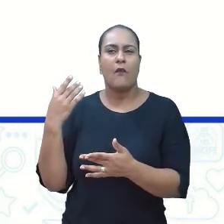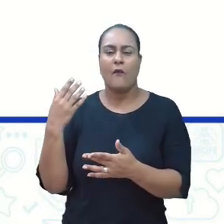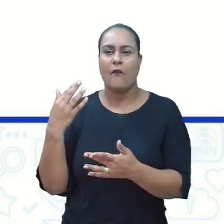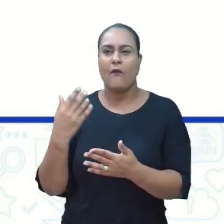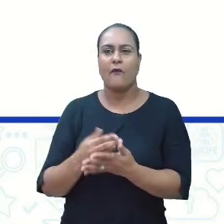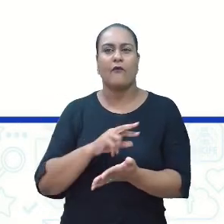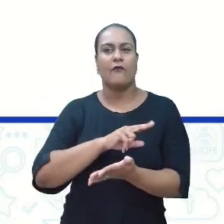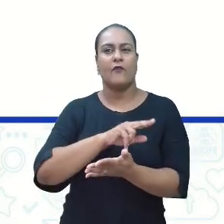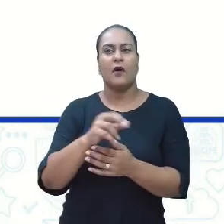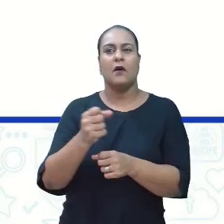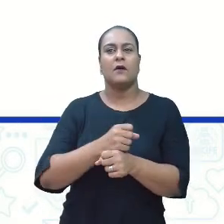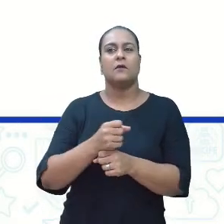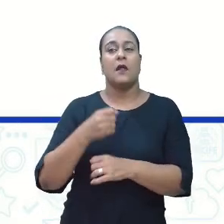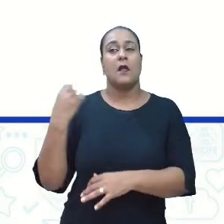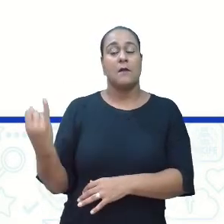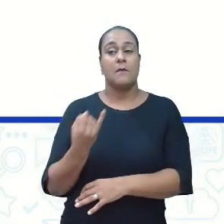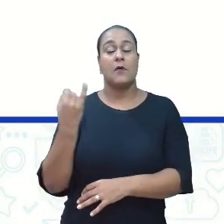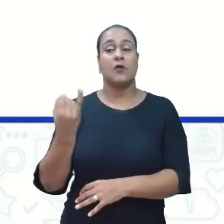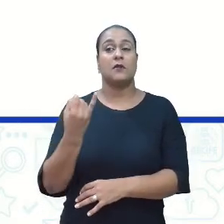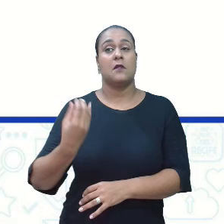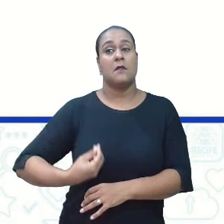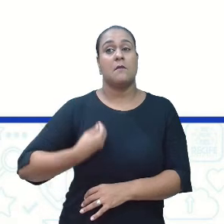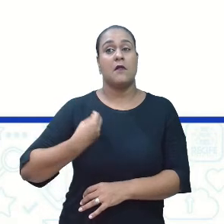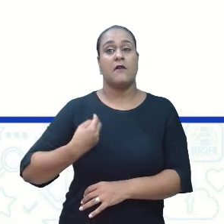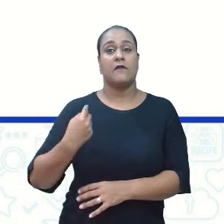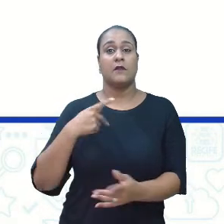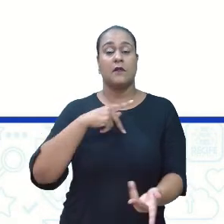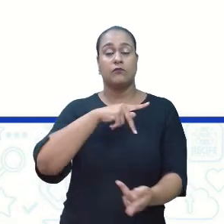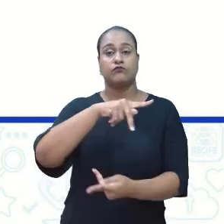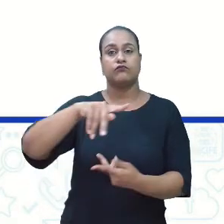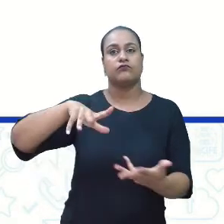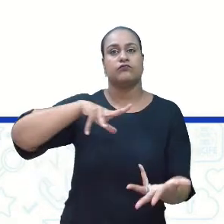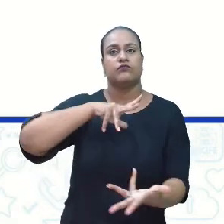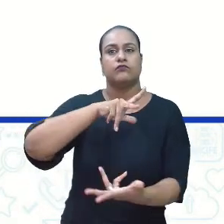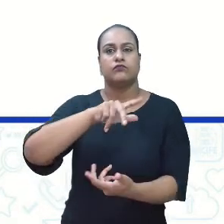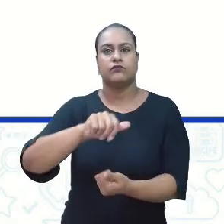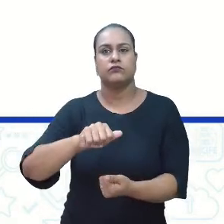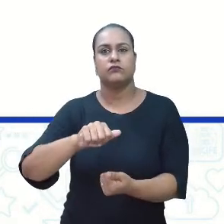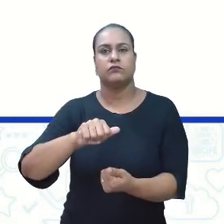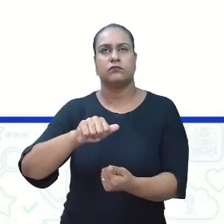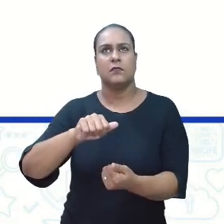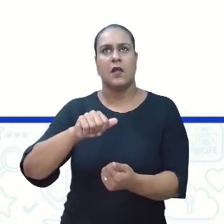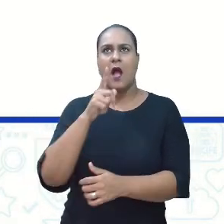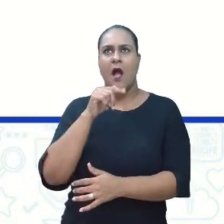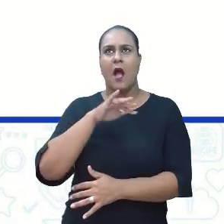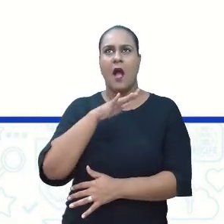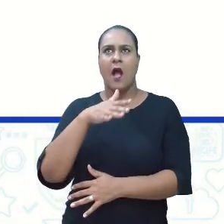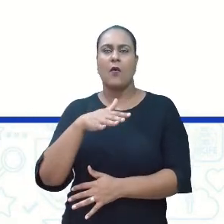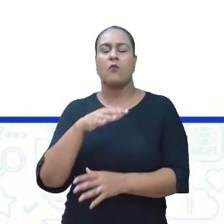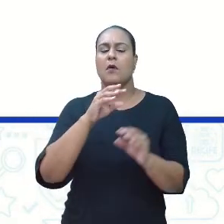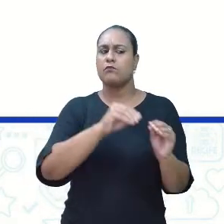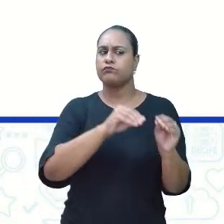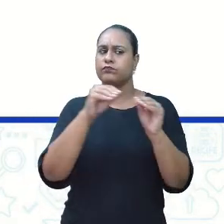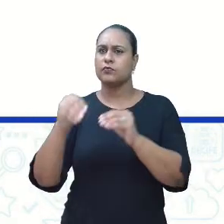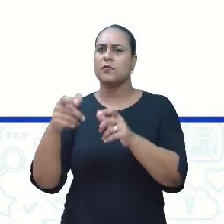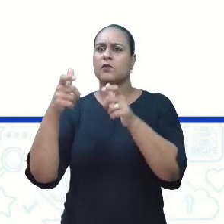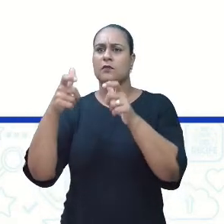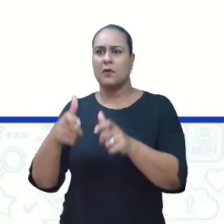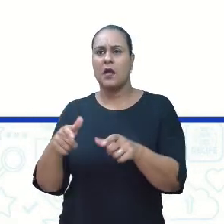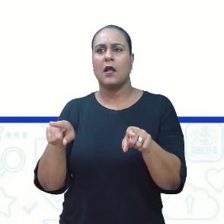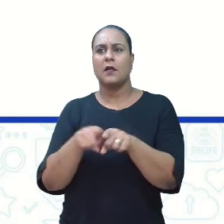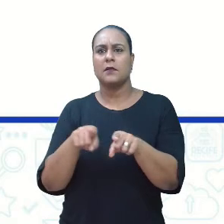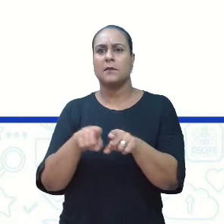nosso planeta. Com ele, a água não apenas muda de lugar, mas também de estado físico, variando entre os estados gasoso,